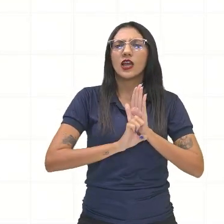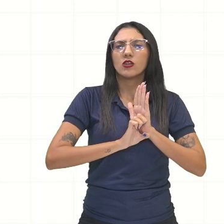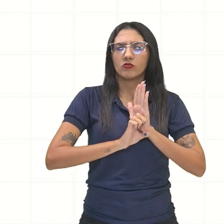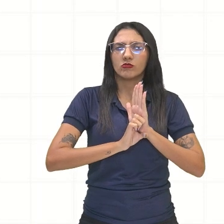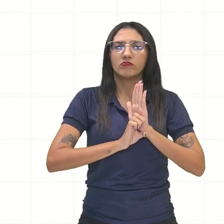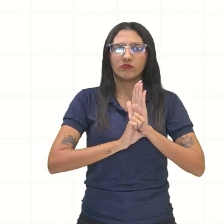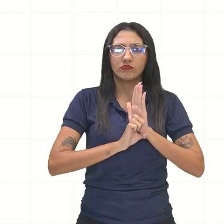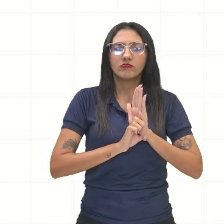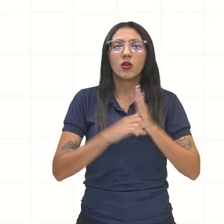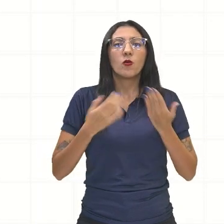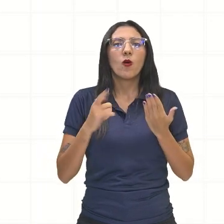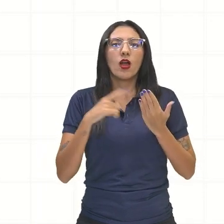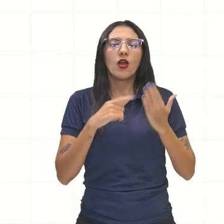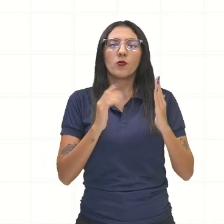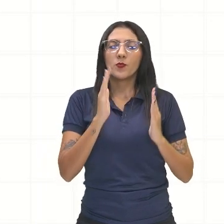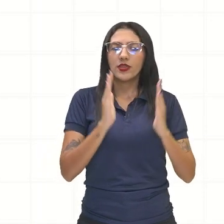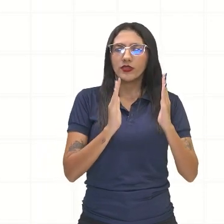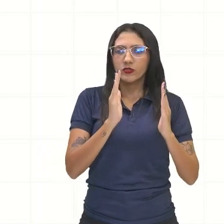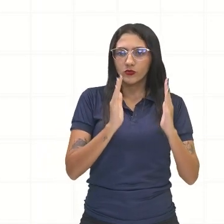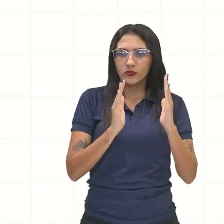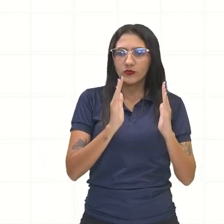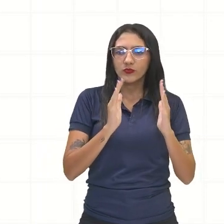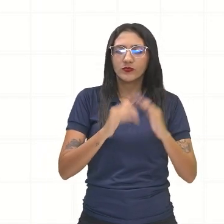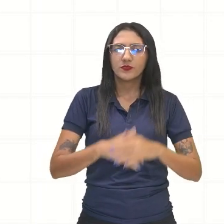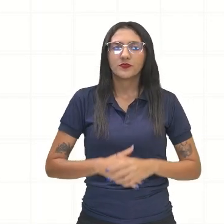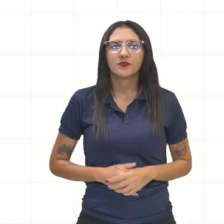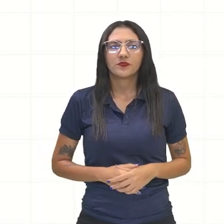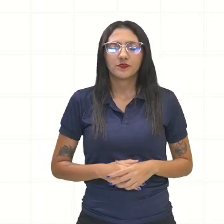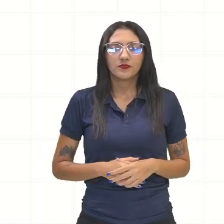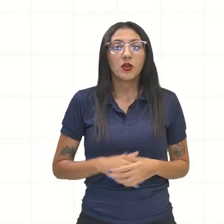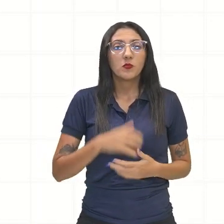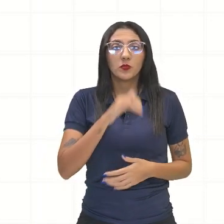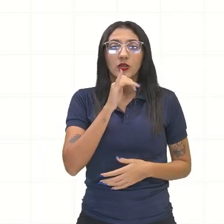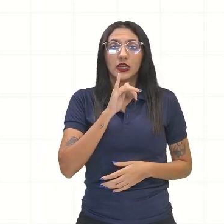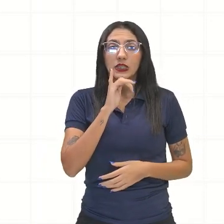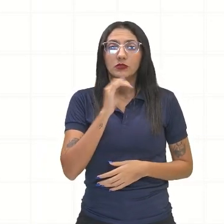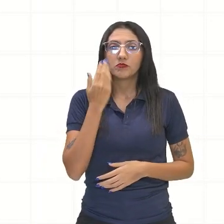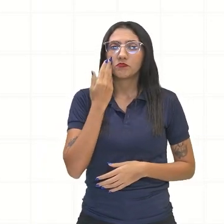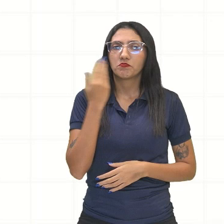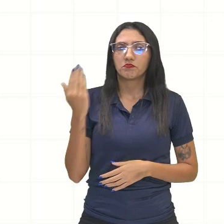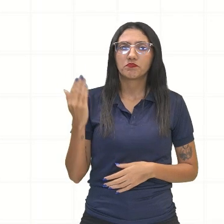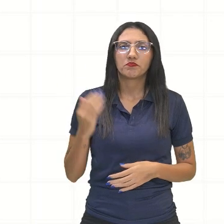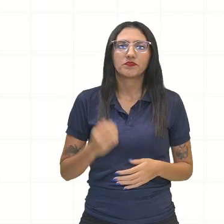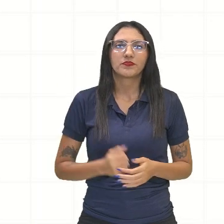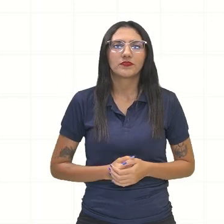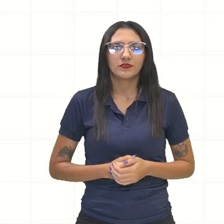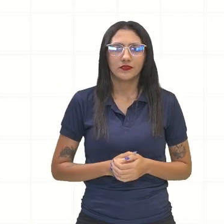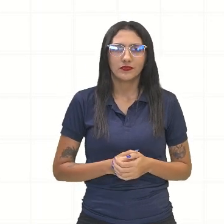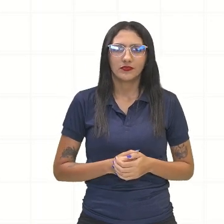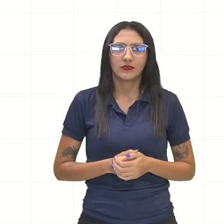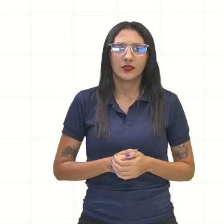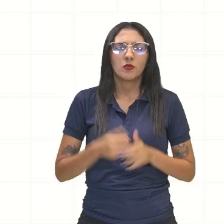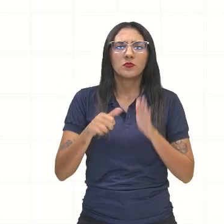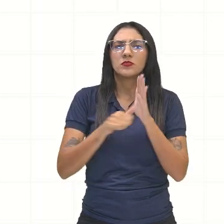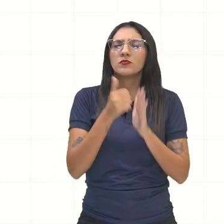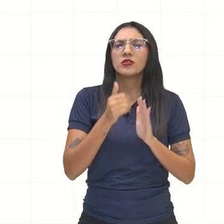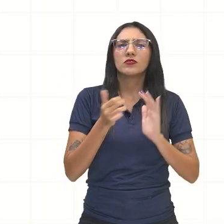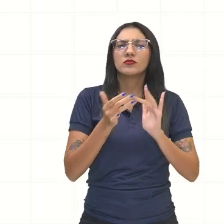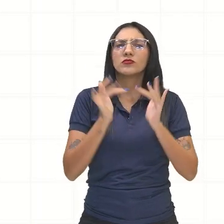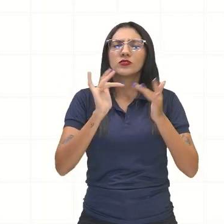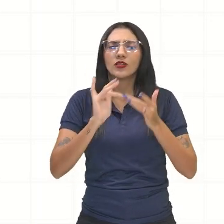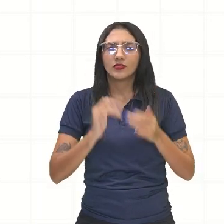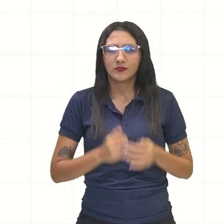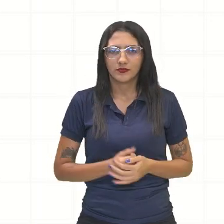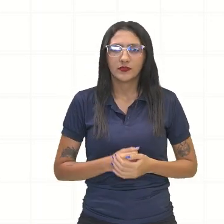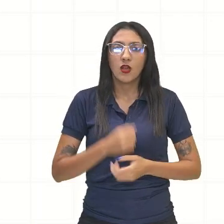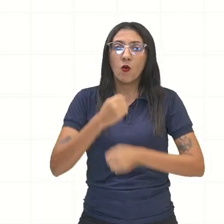né, determinadas datas. Por exemplo, nós temos aí né, a primeira regra. Quando o ano